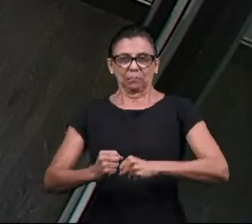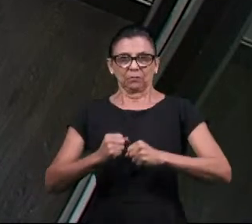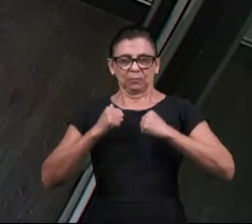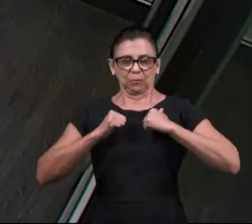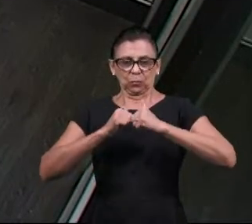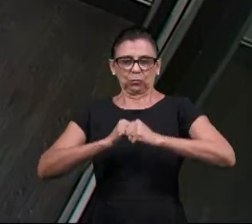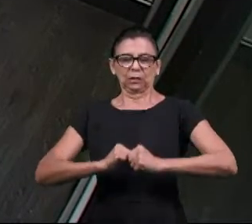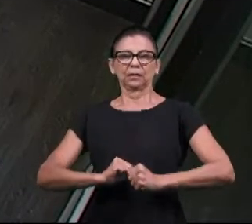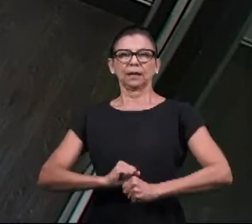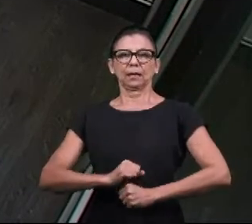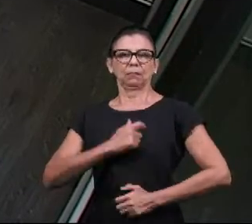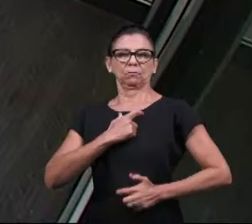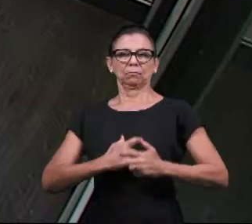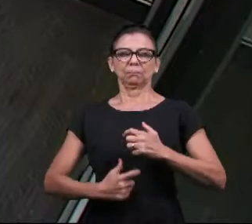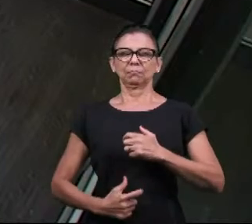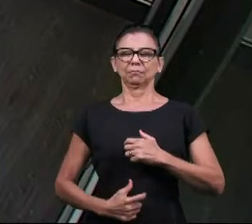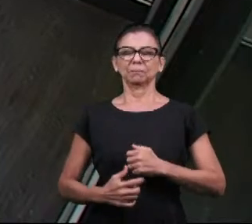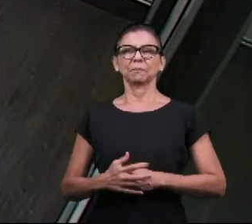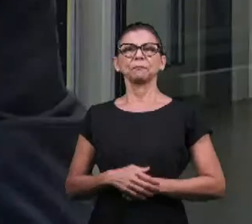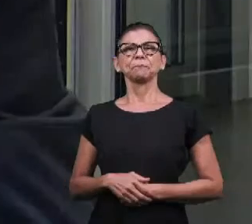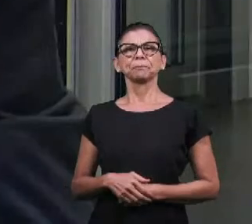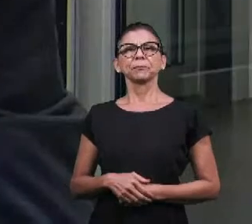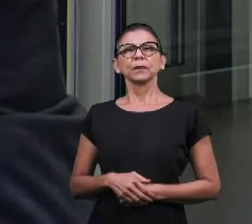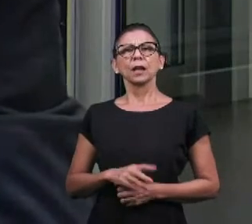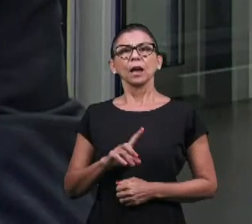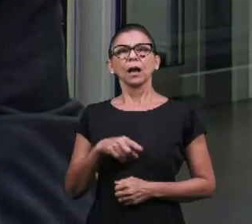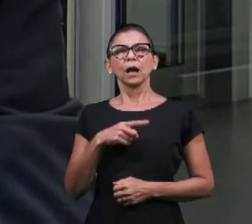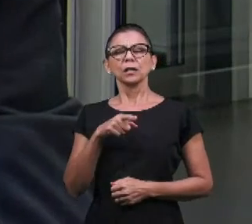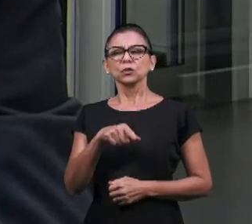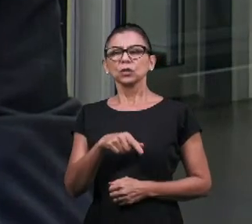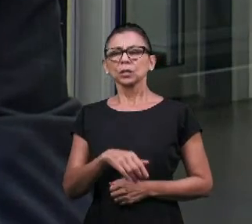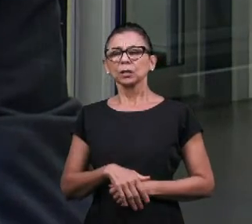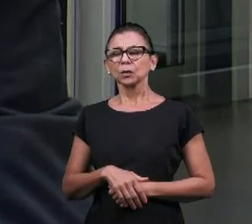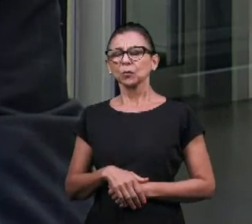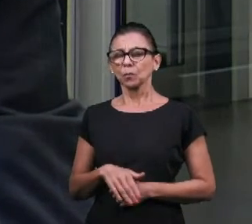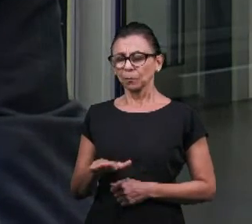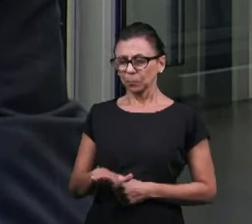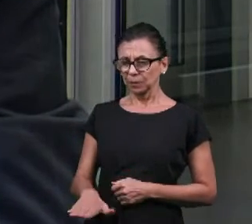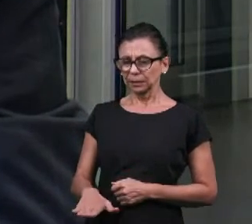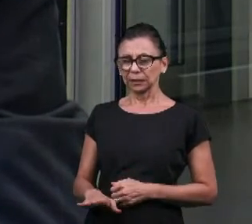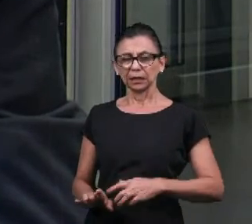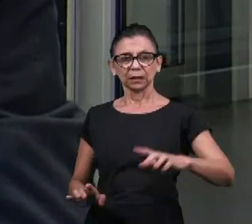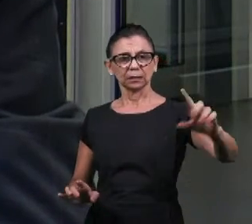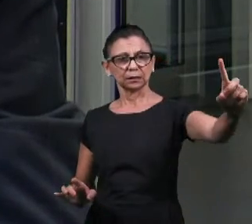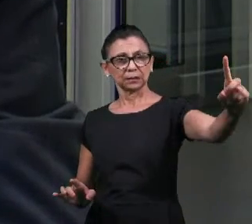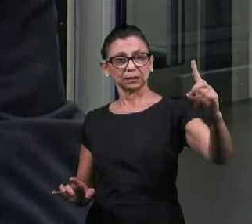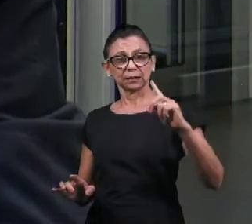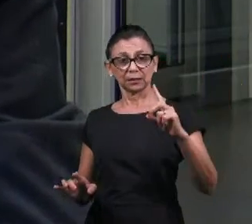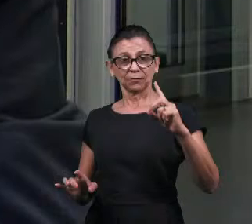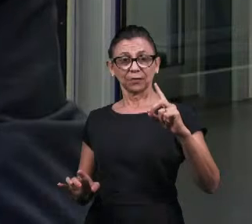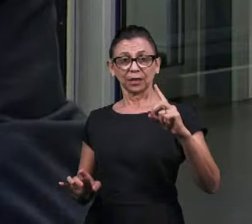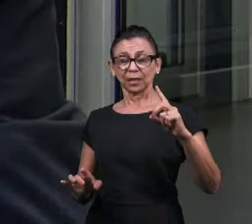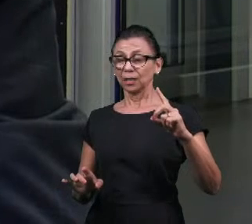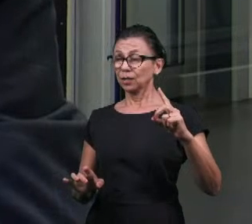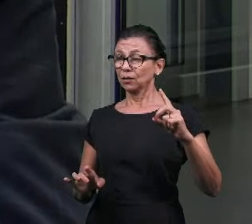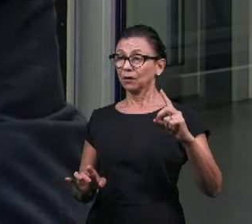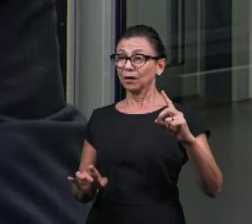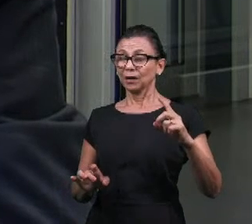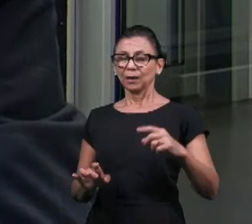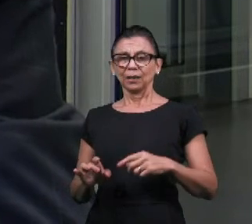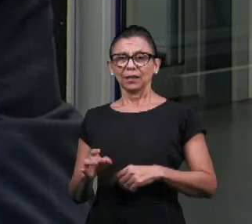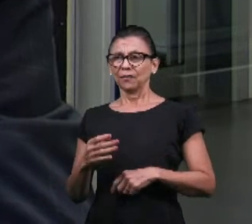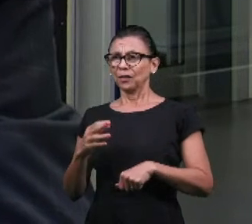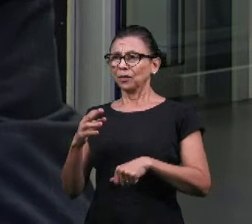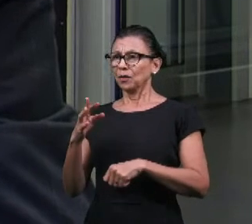criança. E ela veio até falecer depois. Quando ela me olhou, ela falou assim: Pastor Moreno. É o